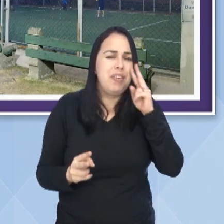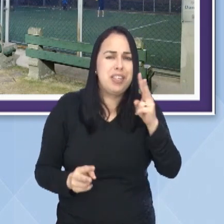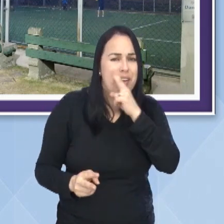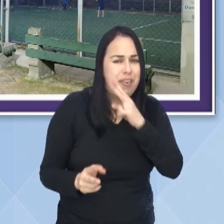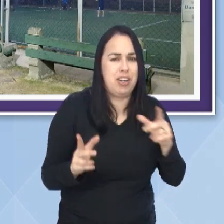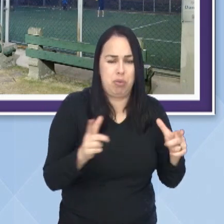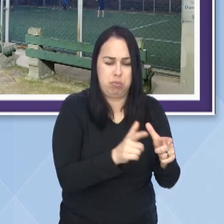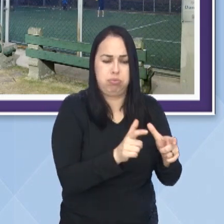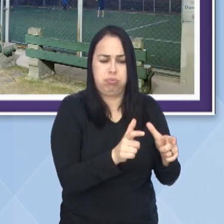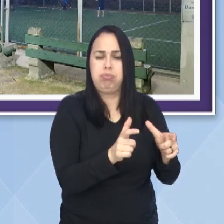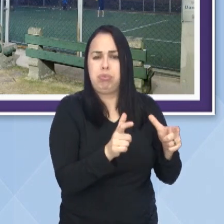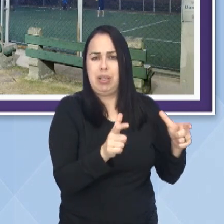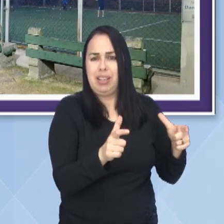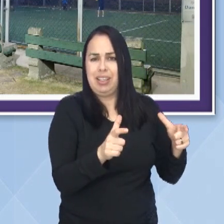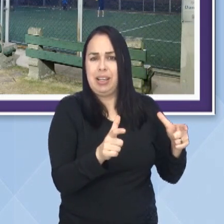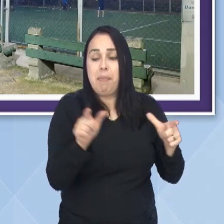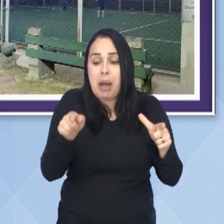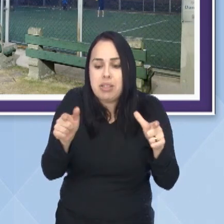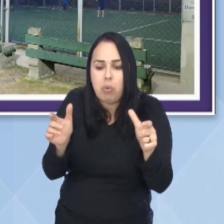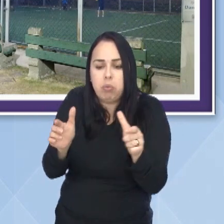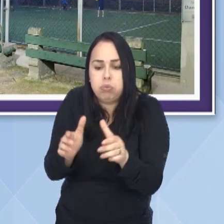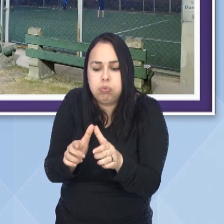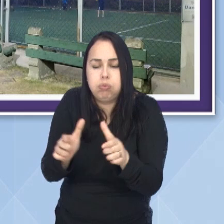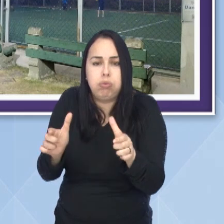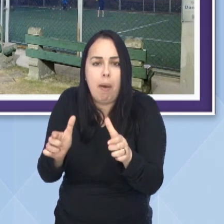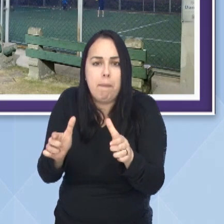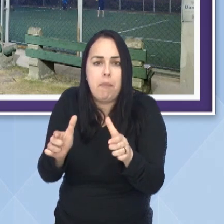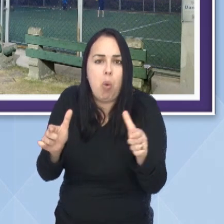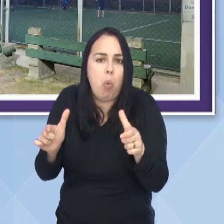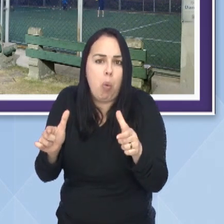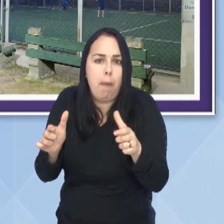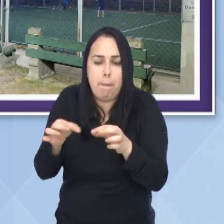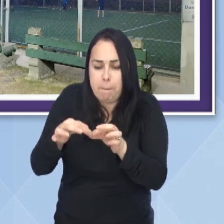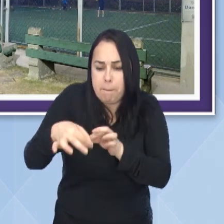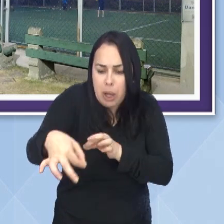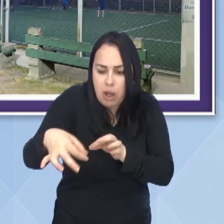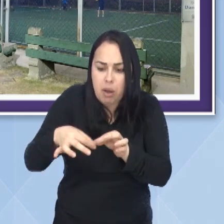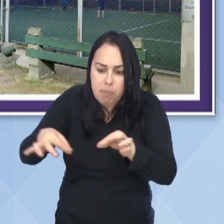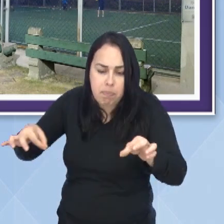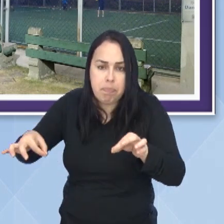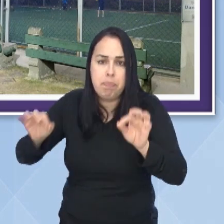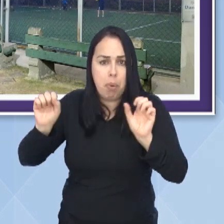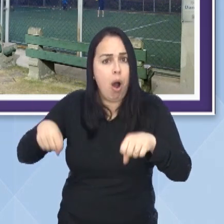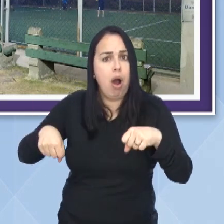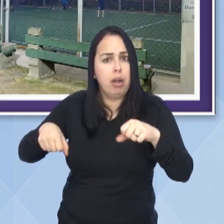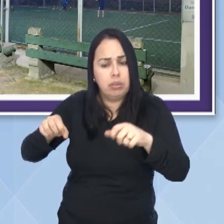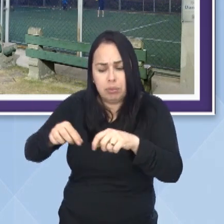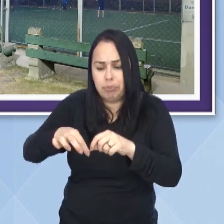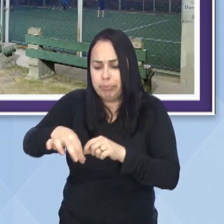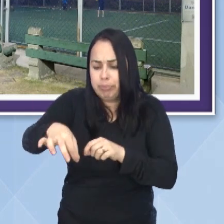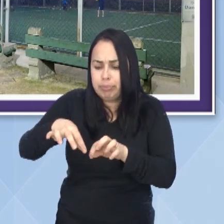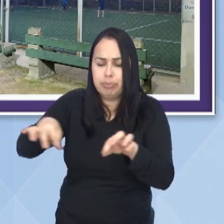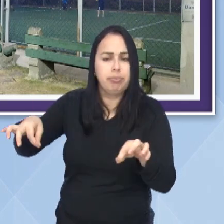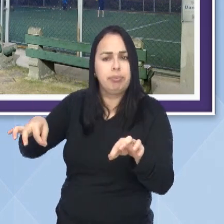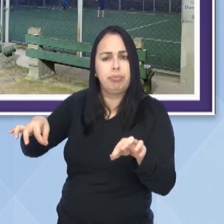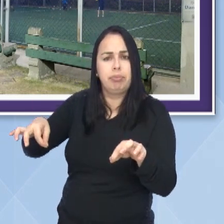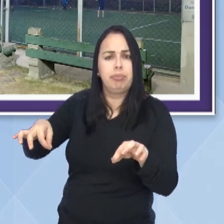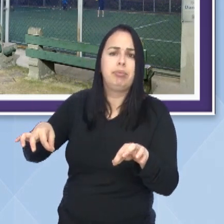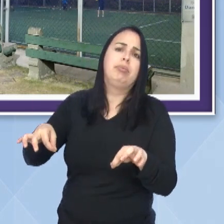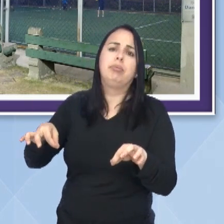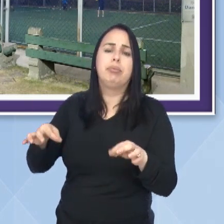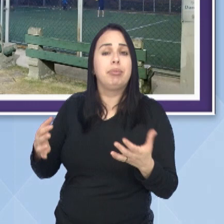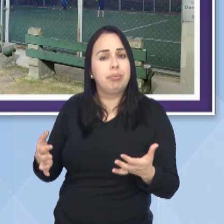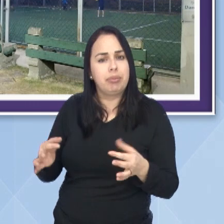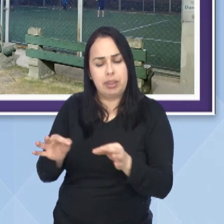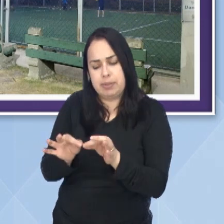Vista Verde. Aqui não dava, mas dava para aumentar 3 metros de cada lado, dava para aumentar 1,5 metro de largura